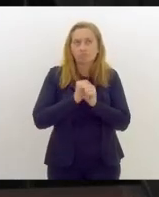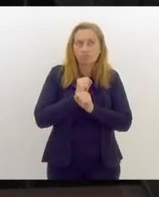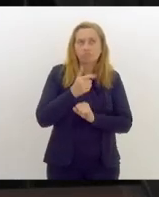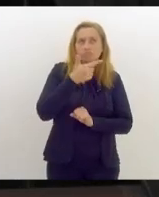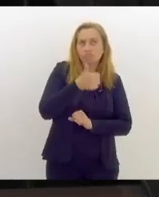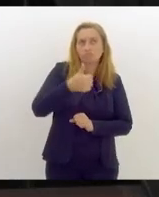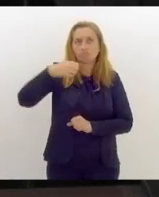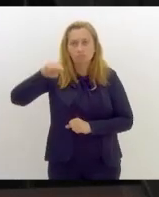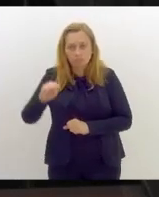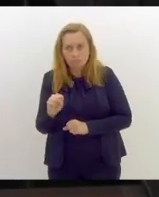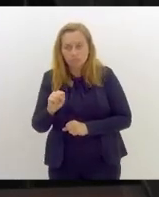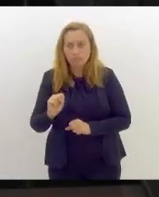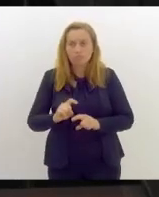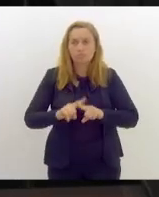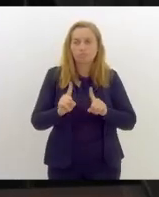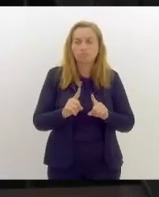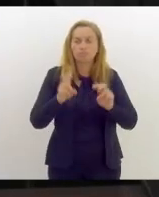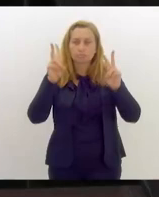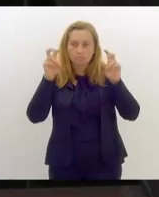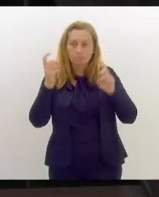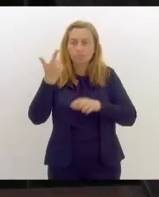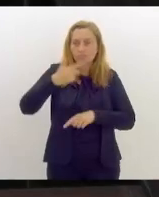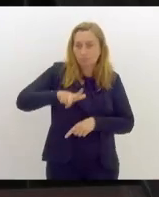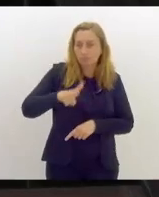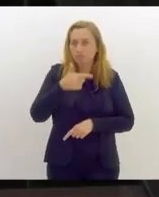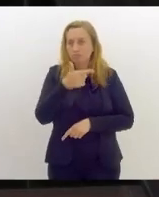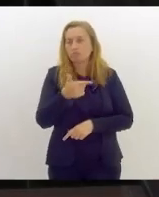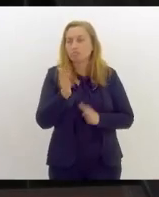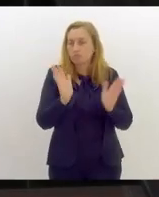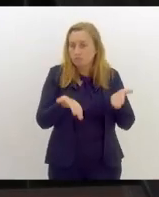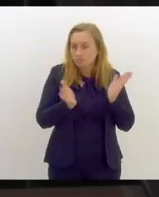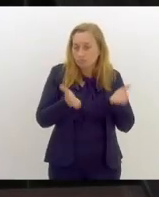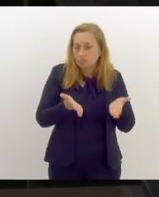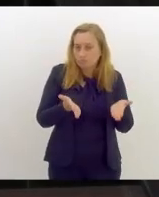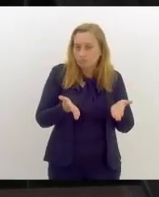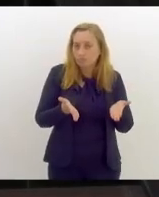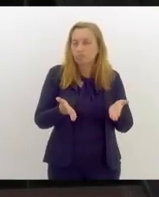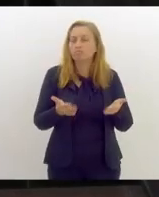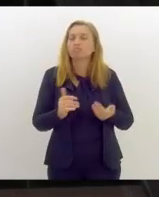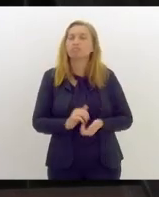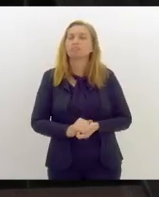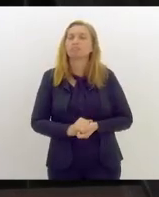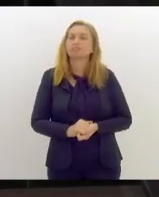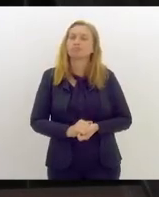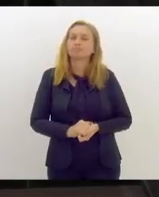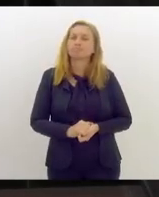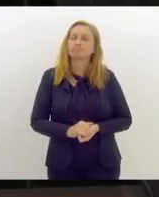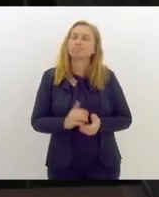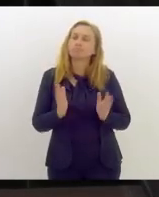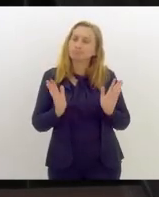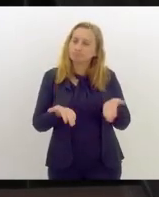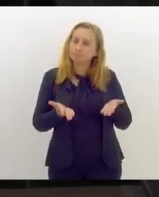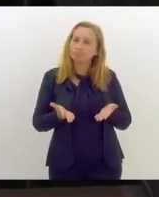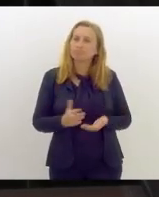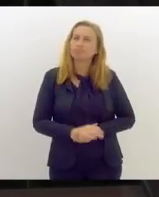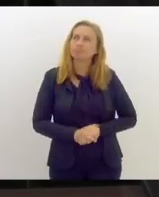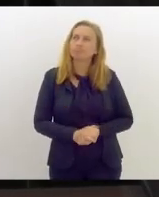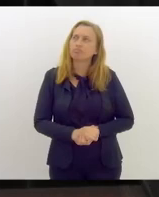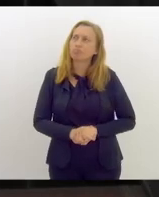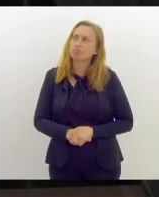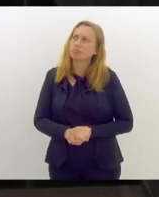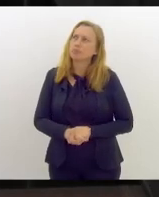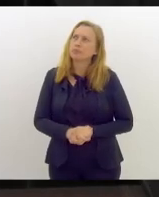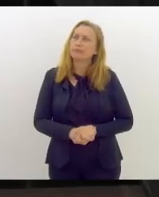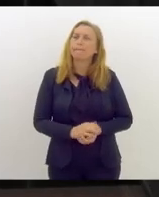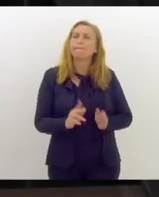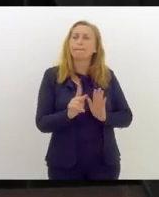2018 mas o tema foi trazido novamente agora já nessa legislatura mas hoje há uma